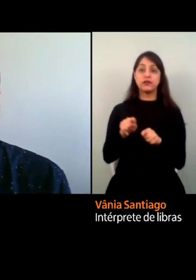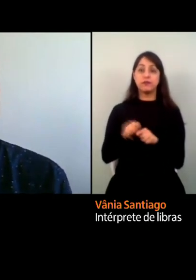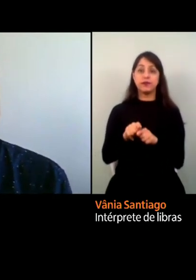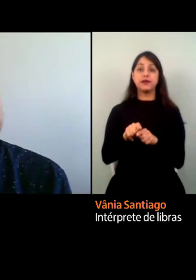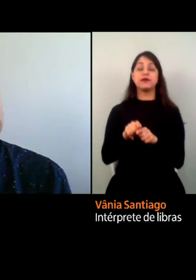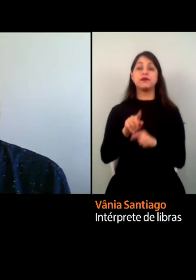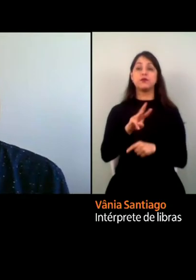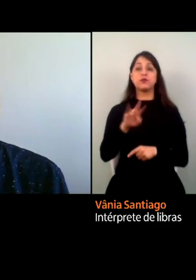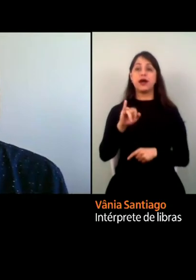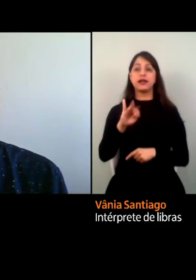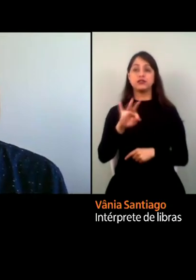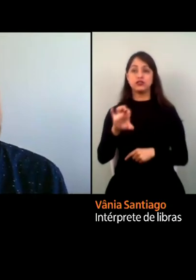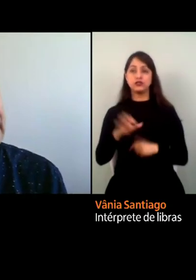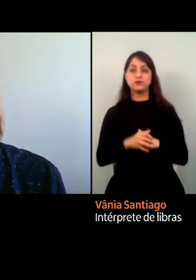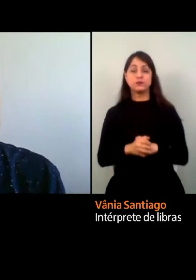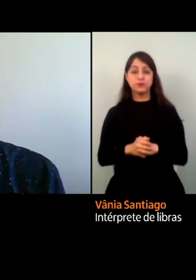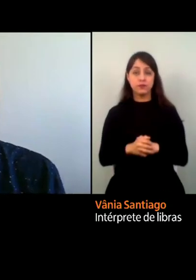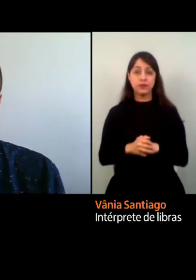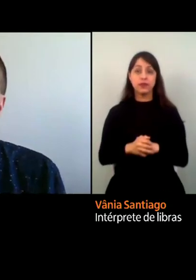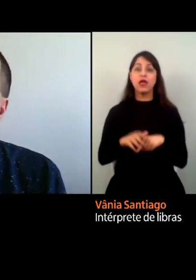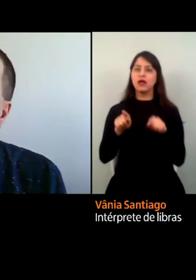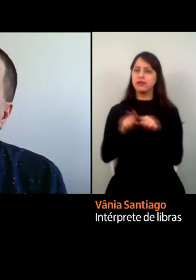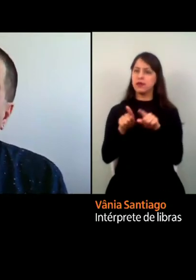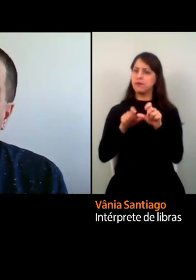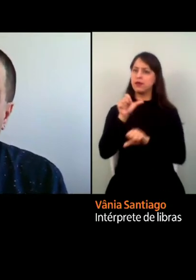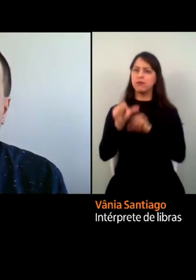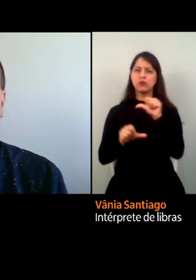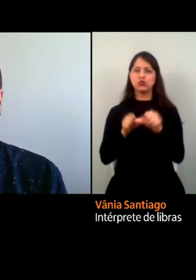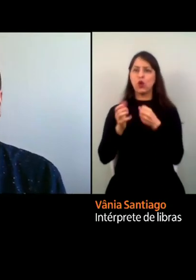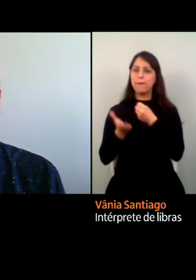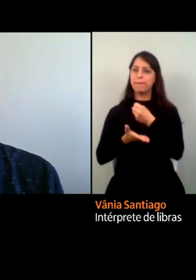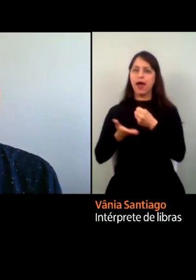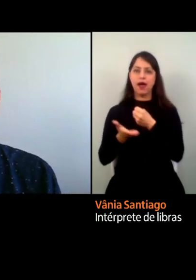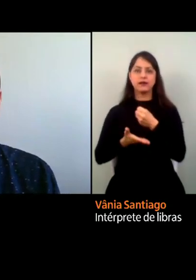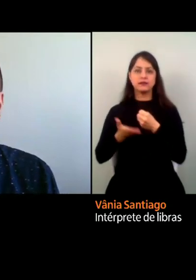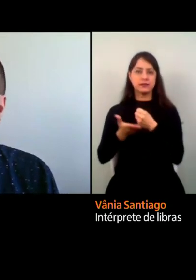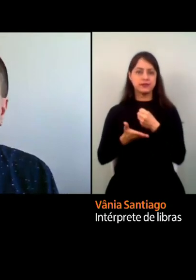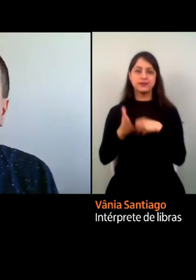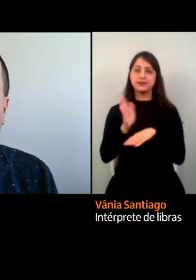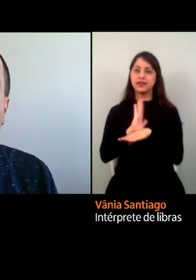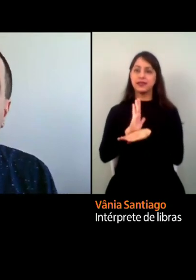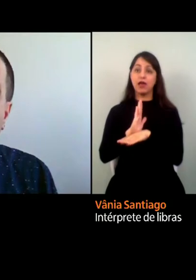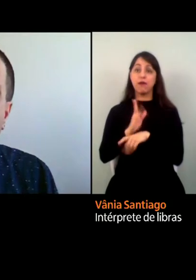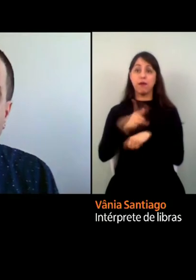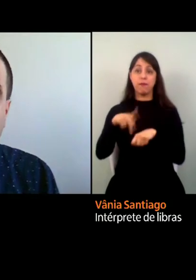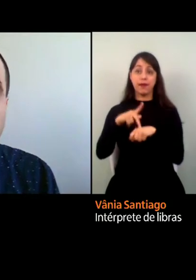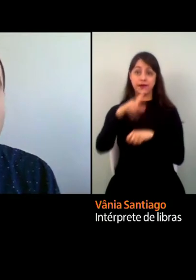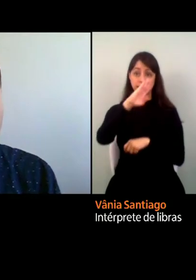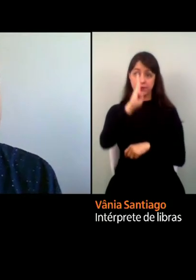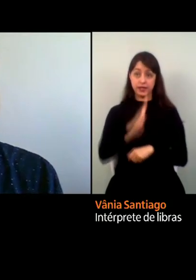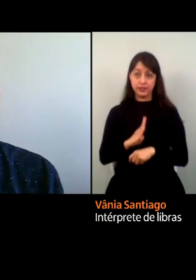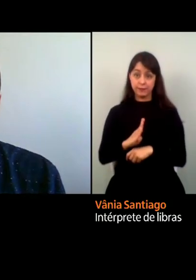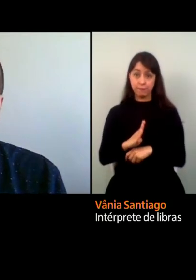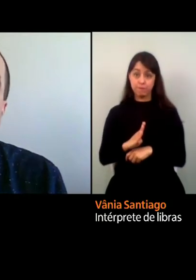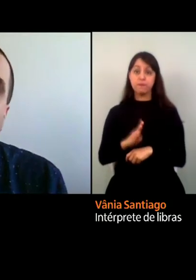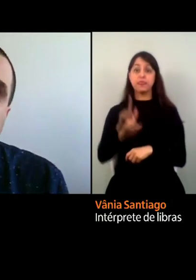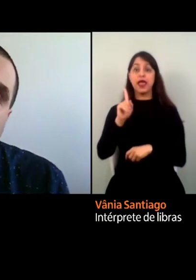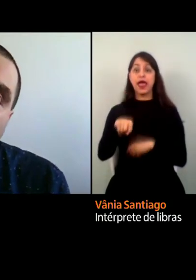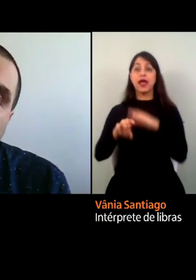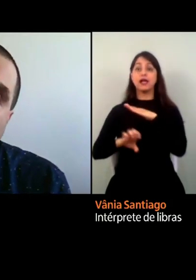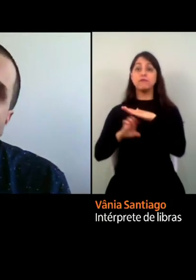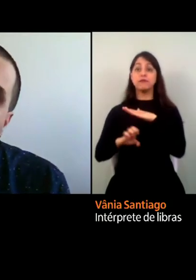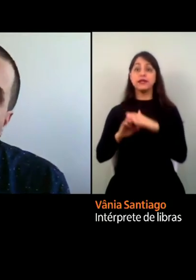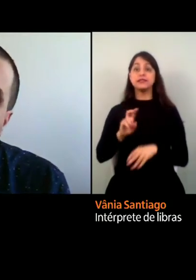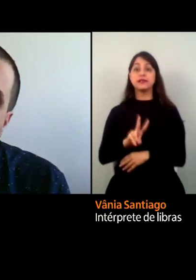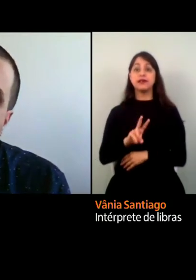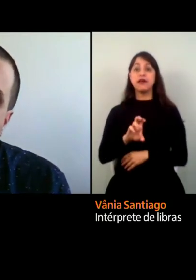bases para uma indústria de cinema em nosso país, com a Vera Cruz, onde produziu Caiçara, em 1950, e Terra